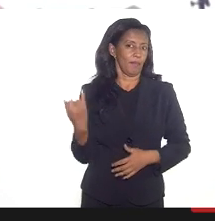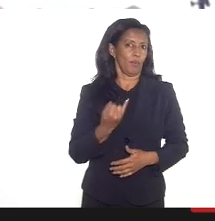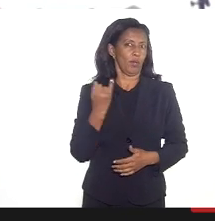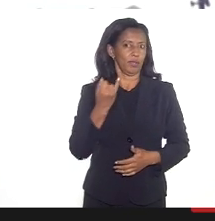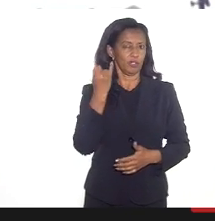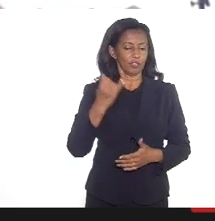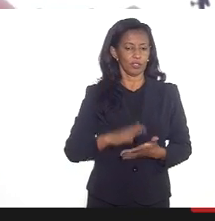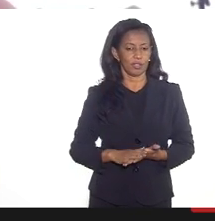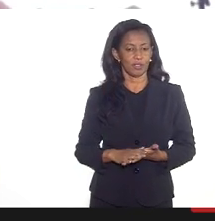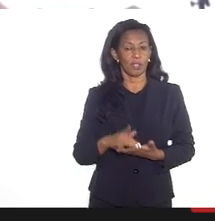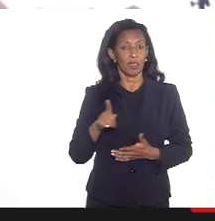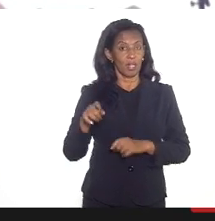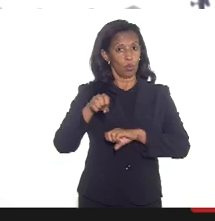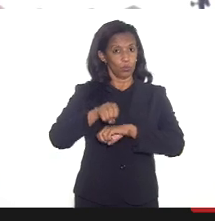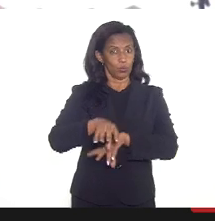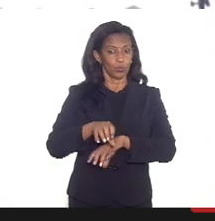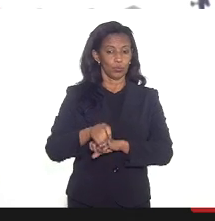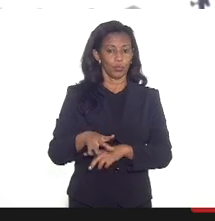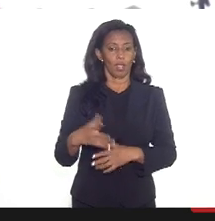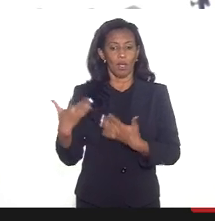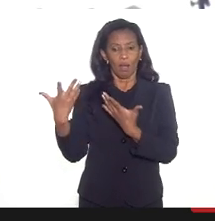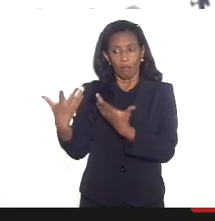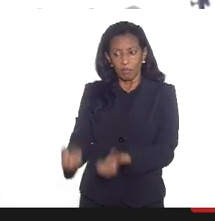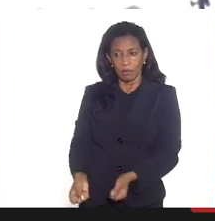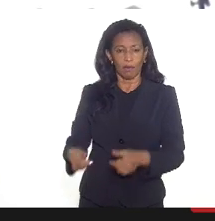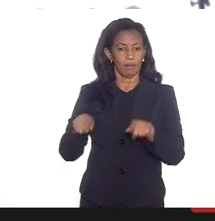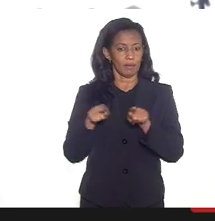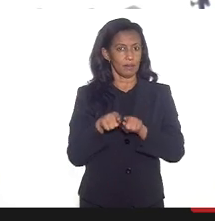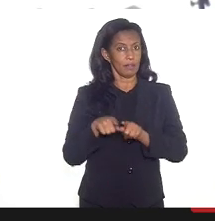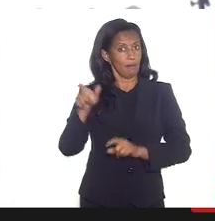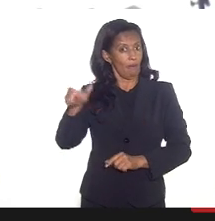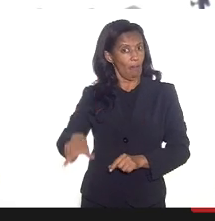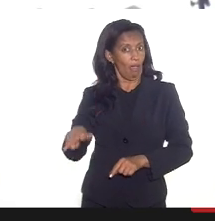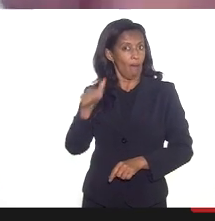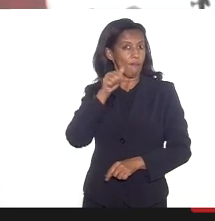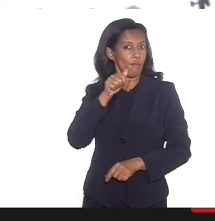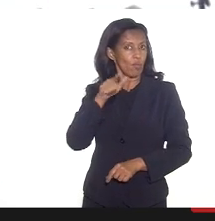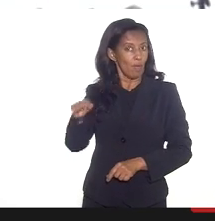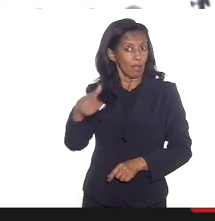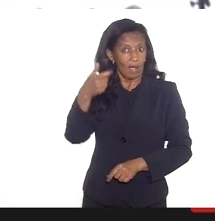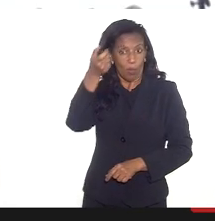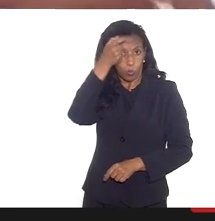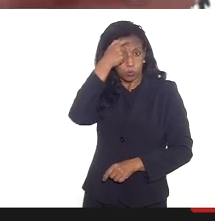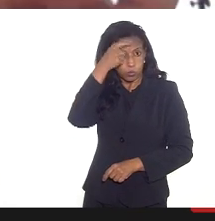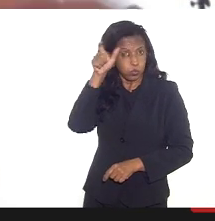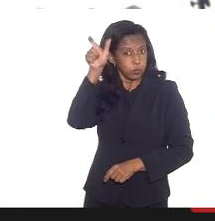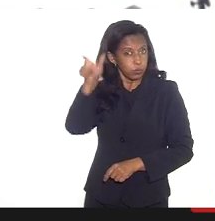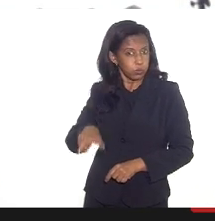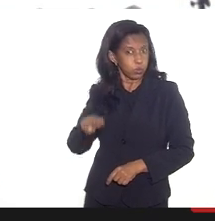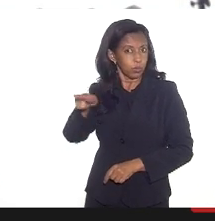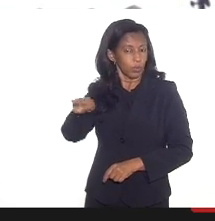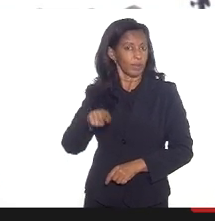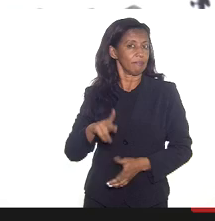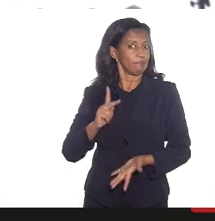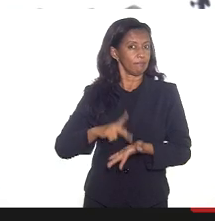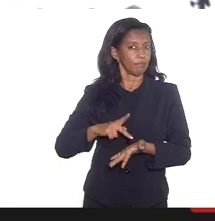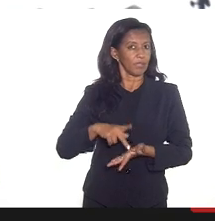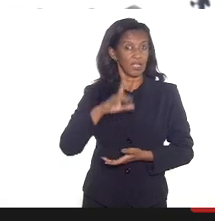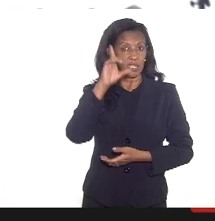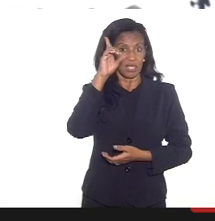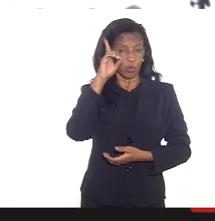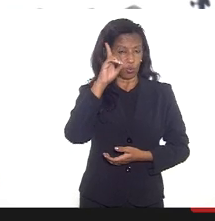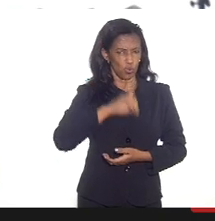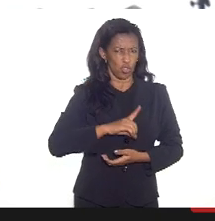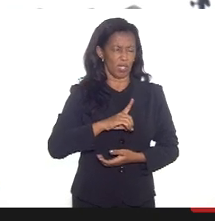importantíssimo, que é o da educação, permitirá, sim, que essa mulher tem a noção de que efetivamente o seu direito